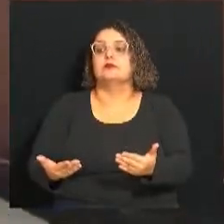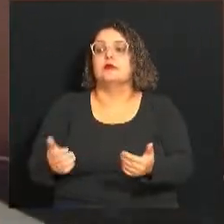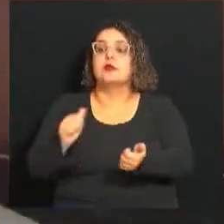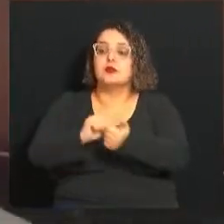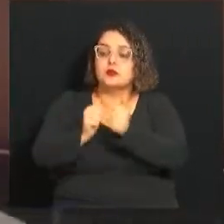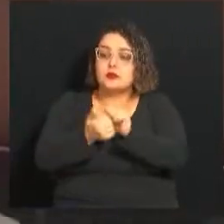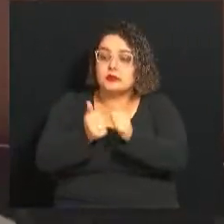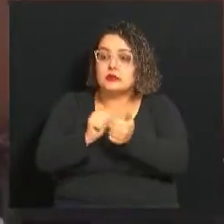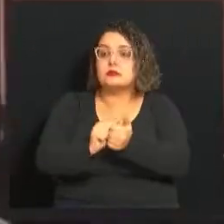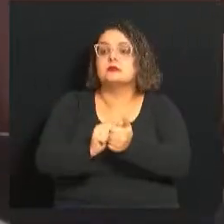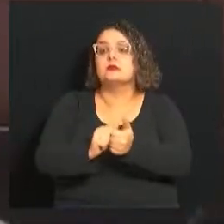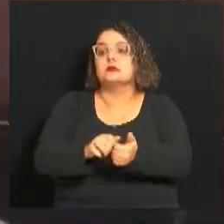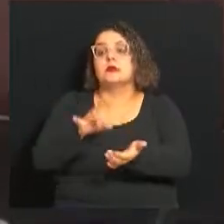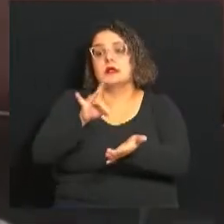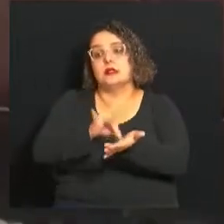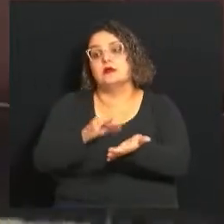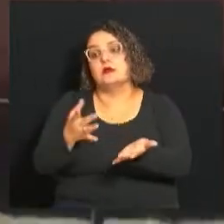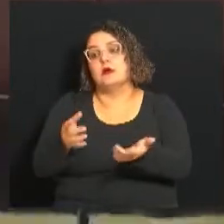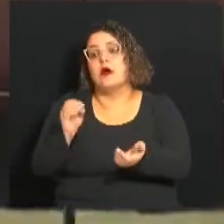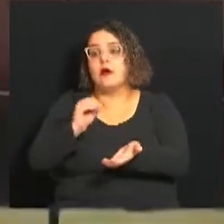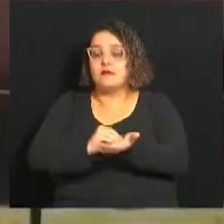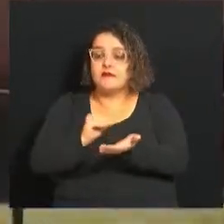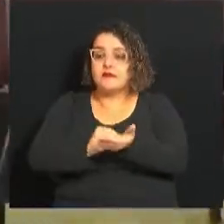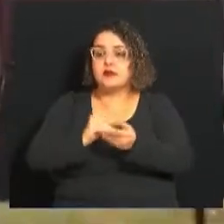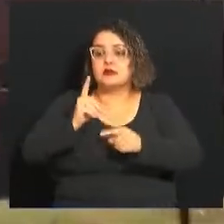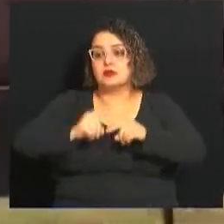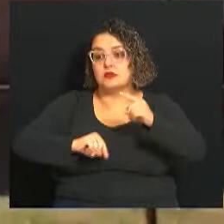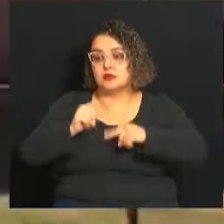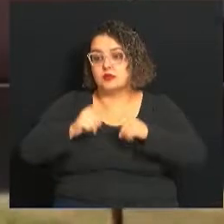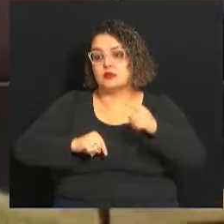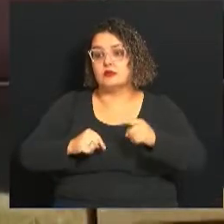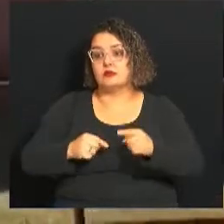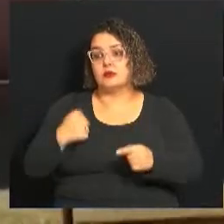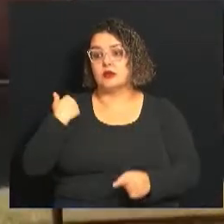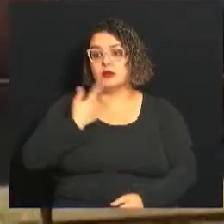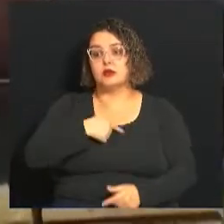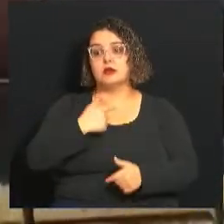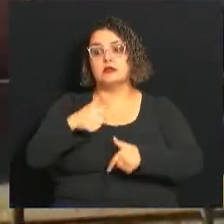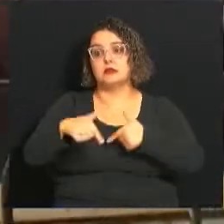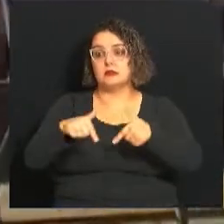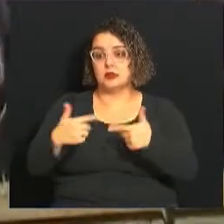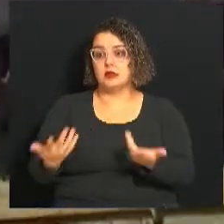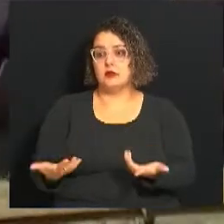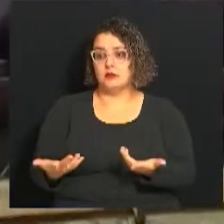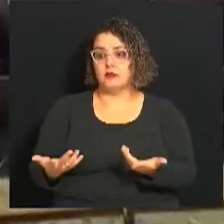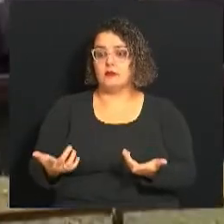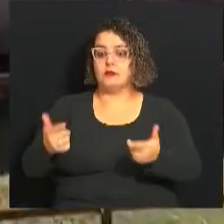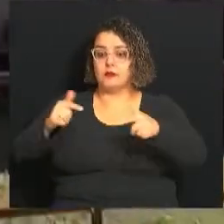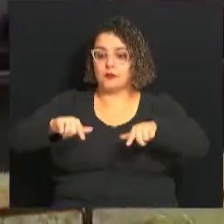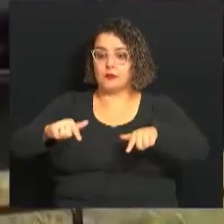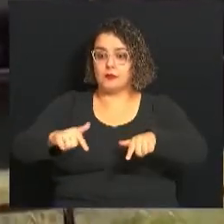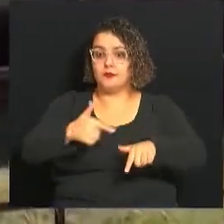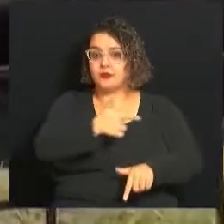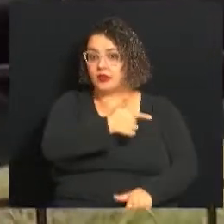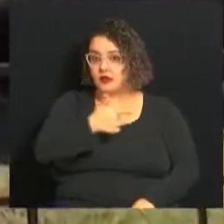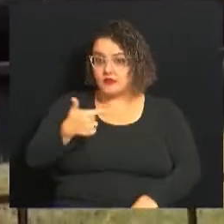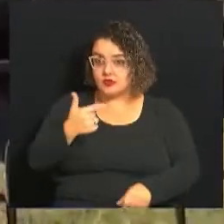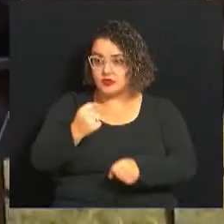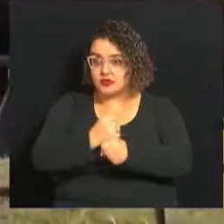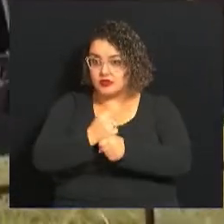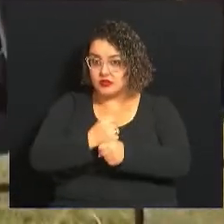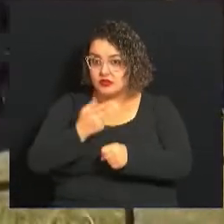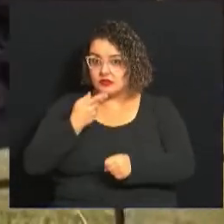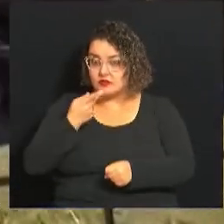né, para essa realidade de falta de material, né, para a gente trabalhar. Bom, o local existe aqui há 22 anos. Conta um pouquinho